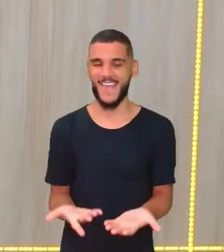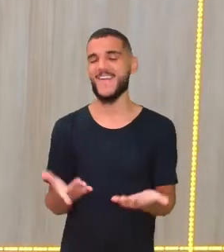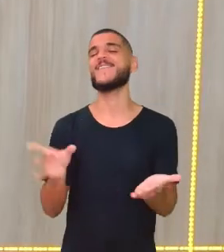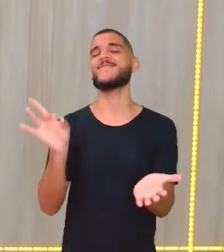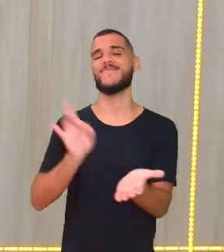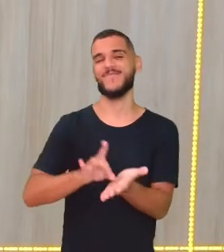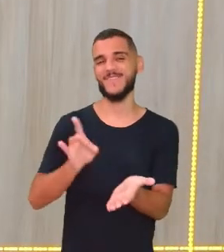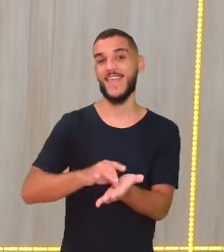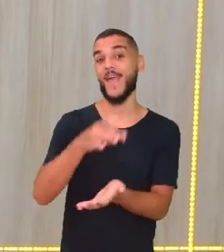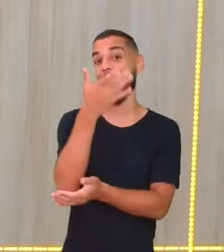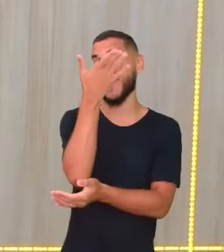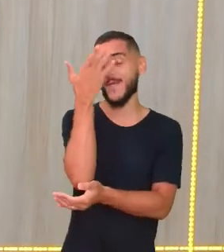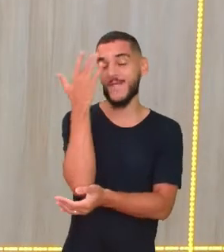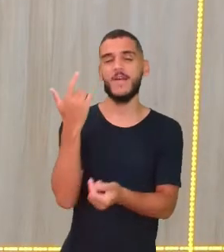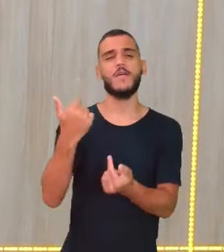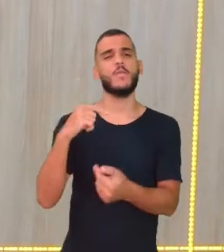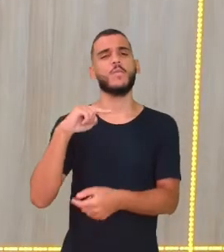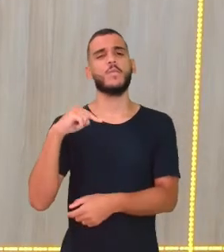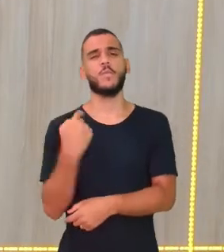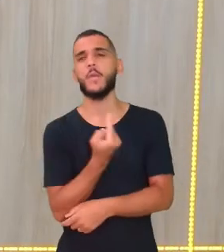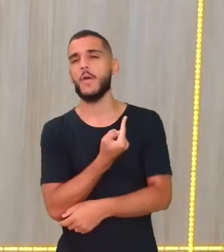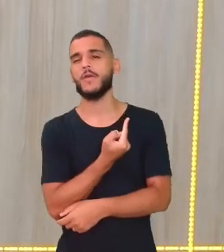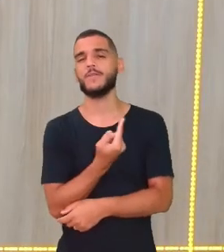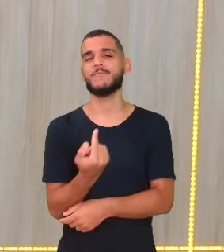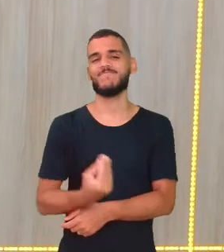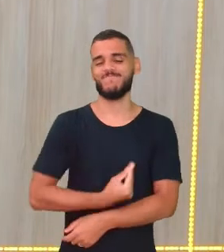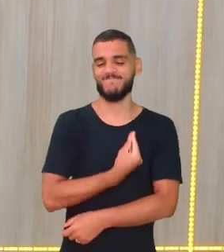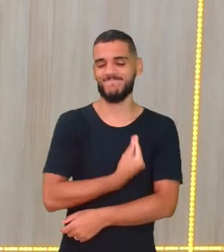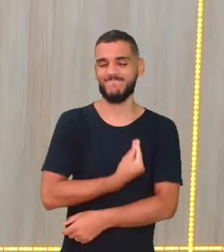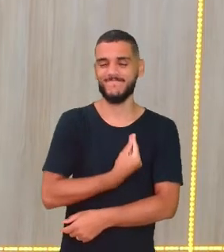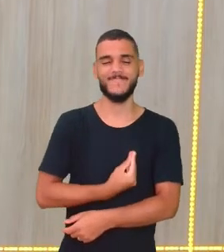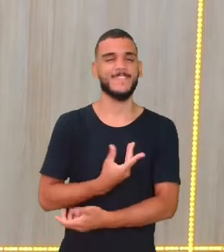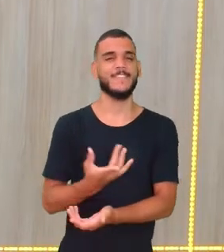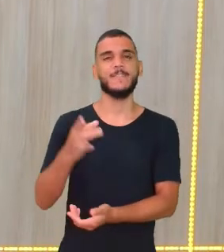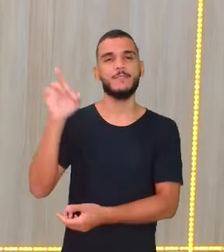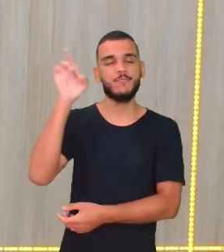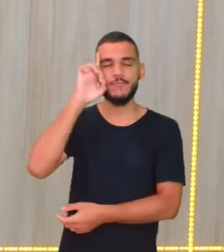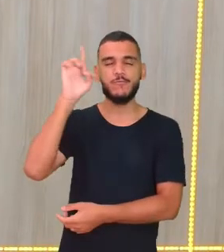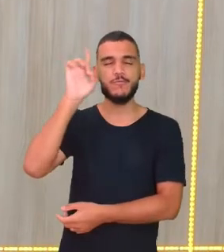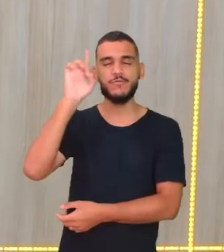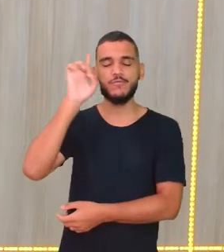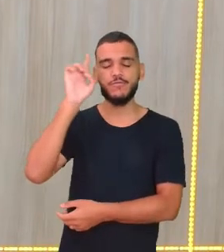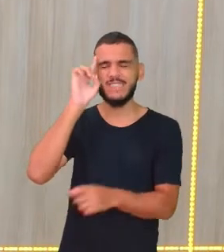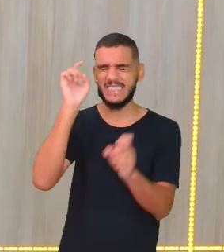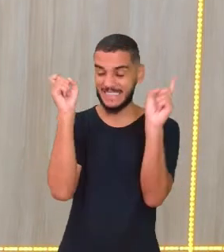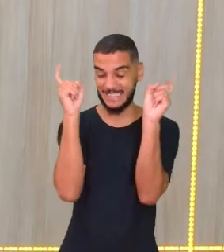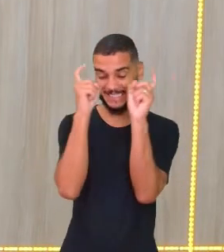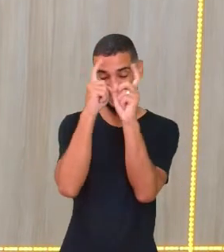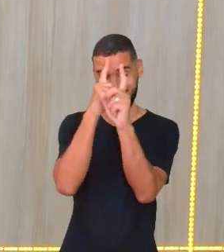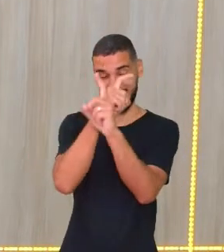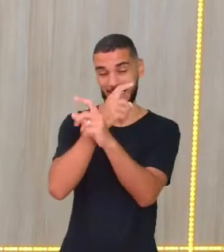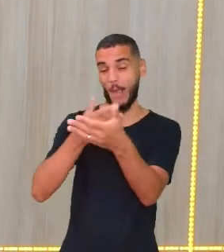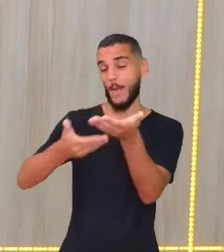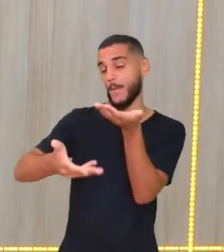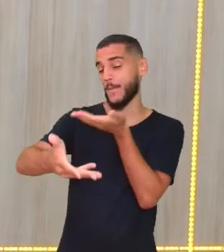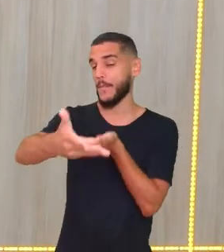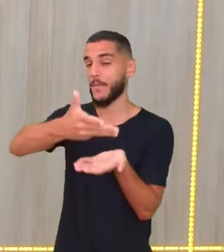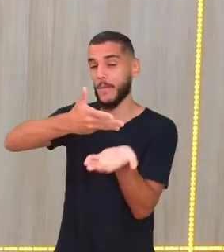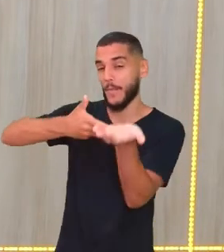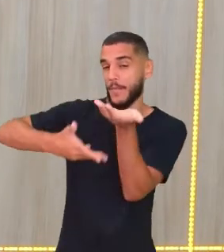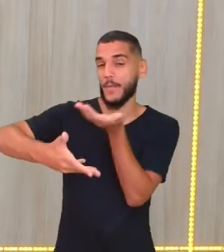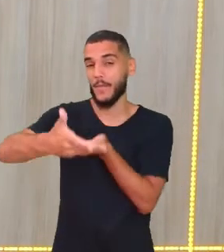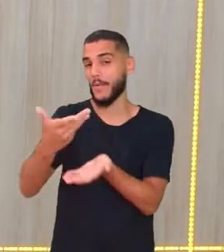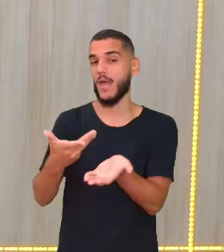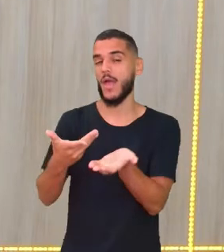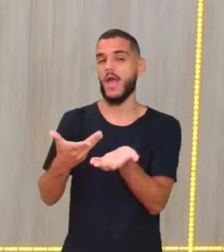pessoal. Estamos vivendo, né, dias de correria, de bastante interação, não é? Mas às